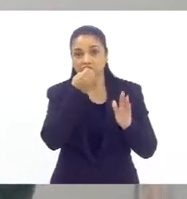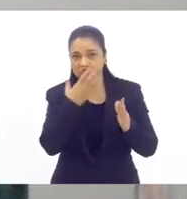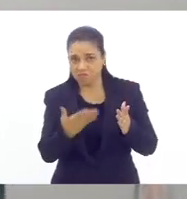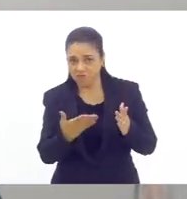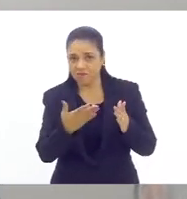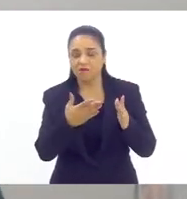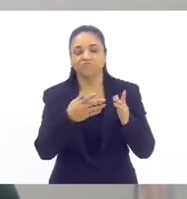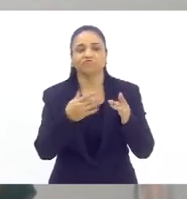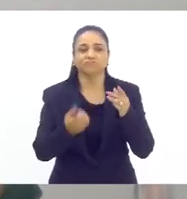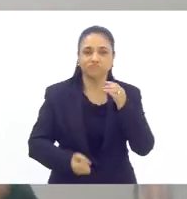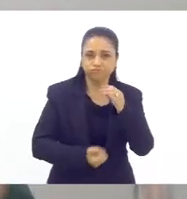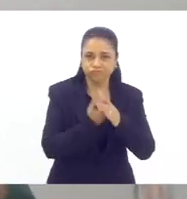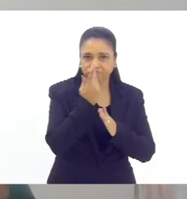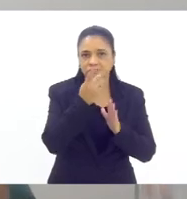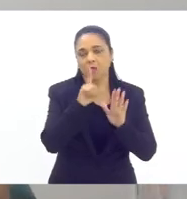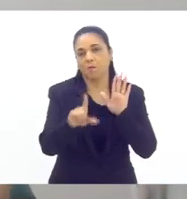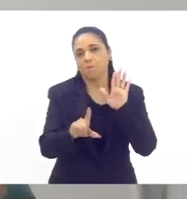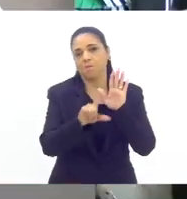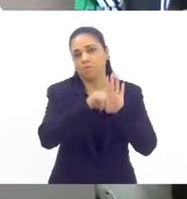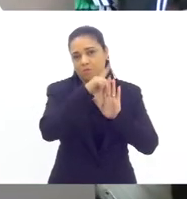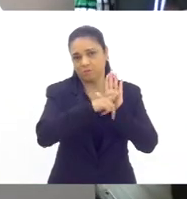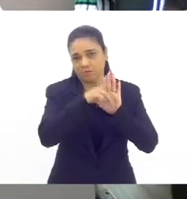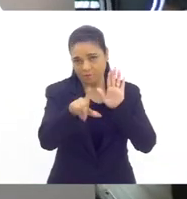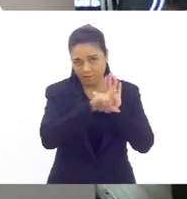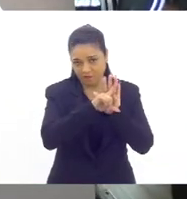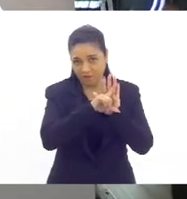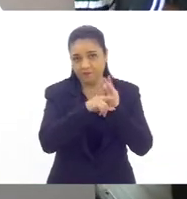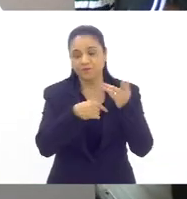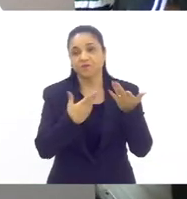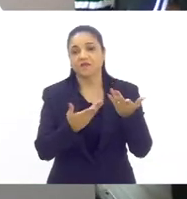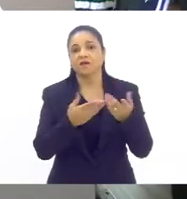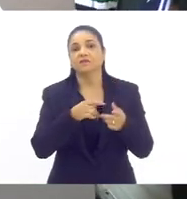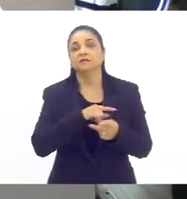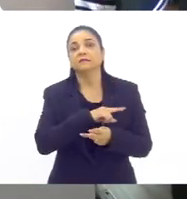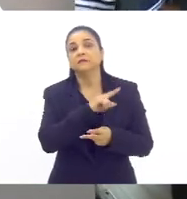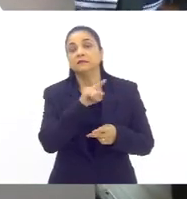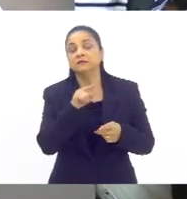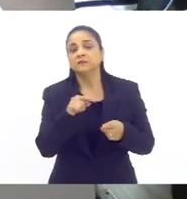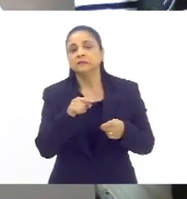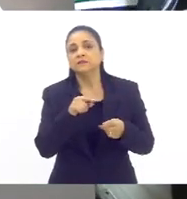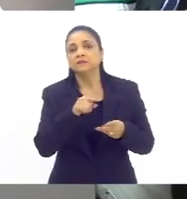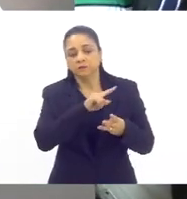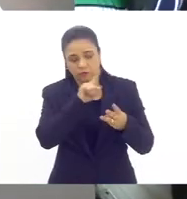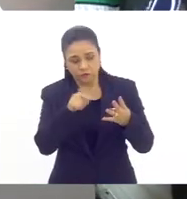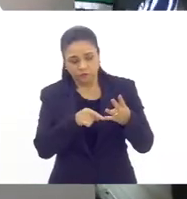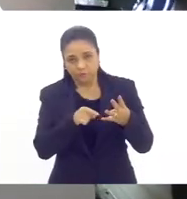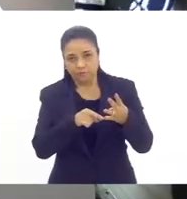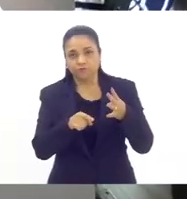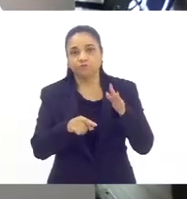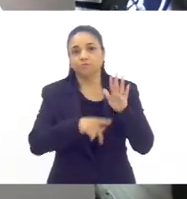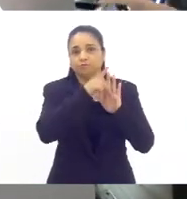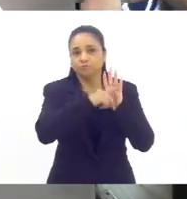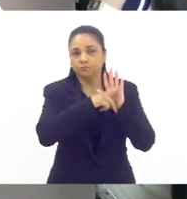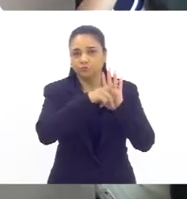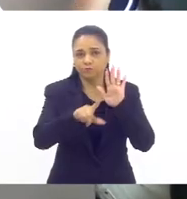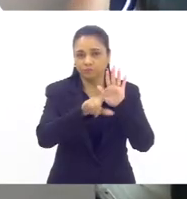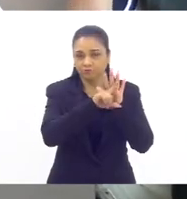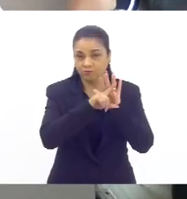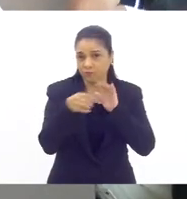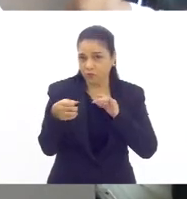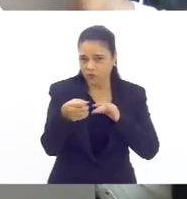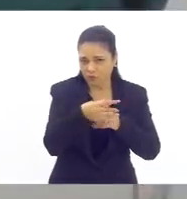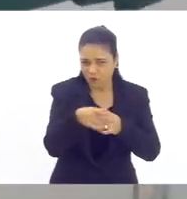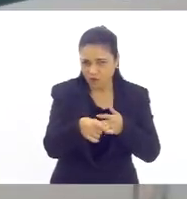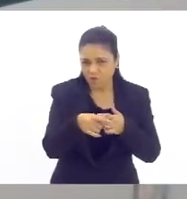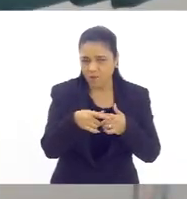emplacar bom esse aqui é um projeto de lei esse é mais recente a Monique que trouxe essa ideia